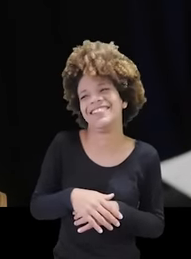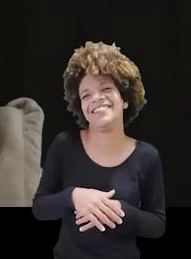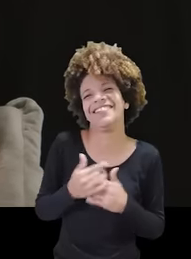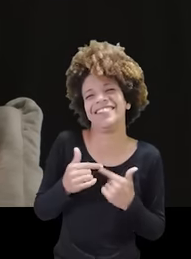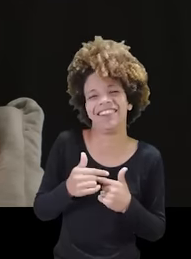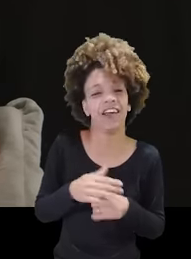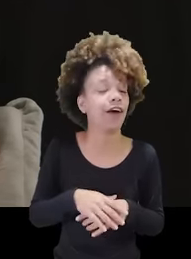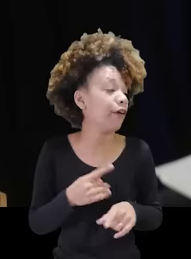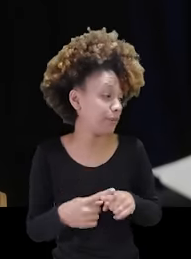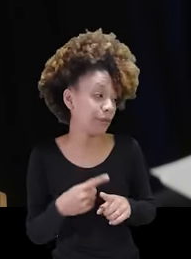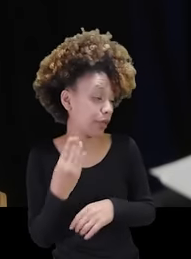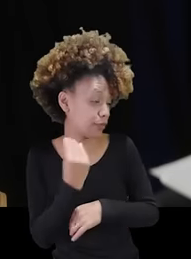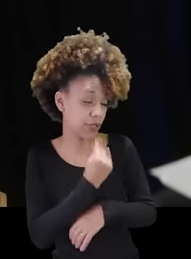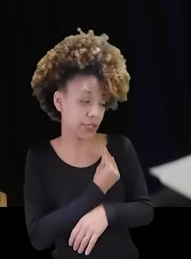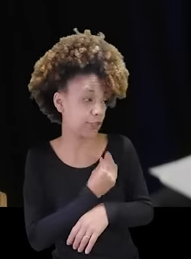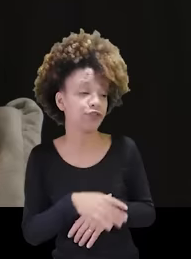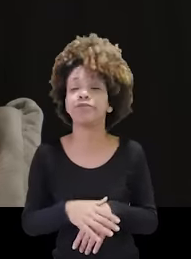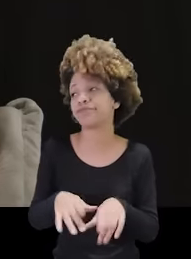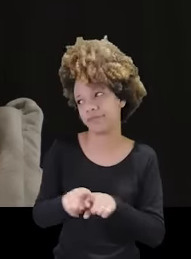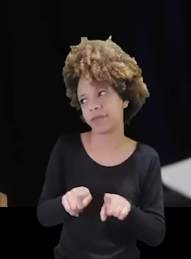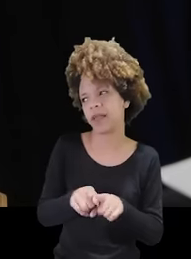porque adolescente também